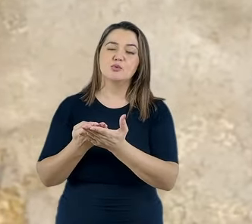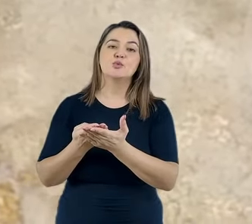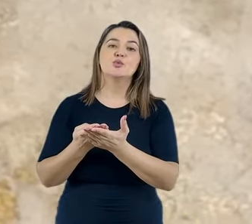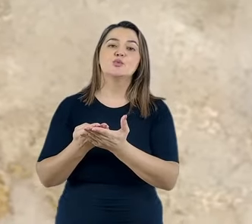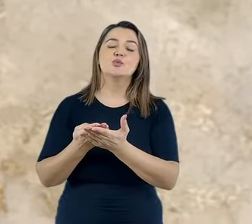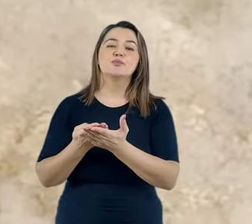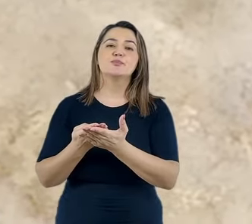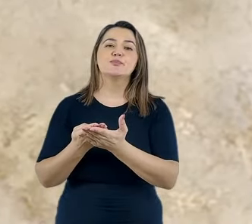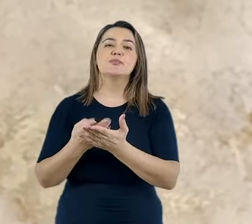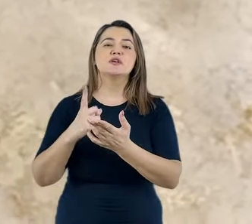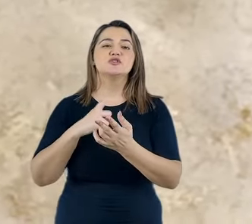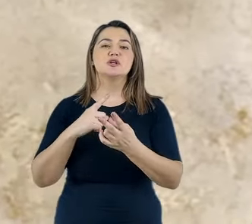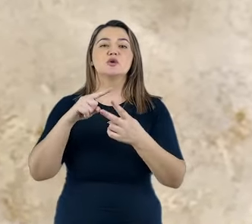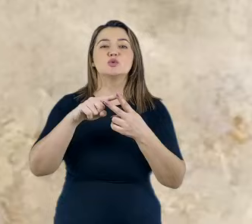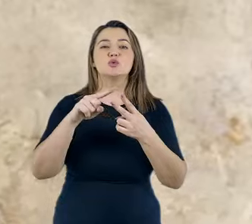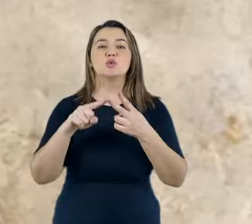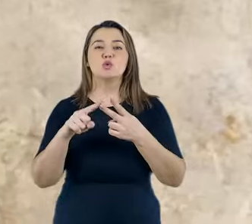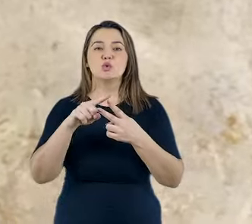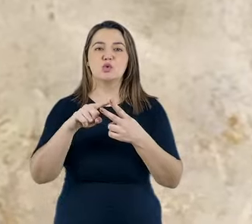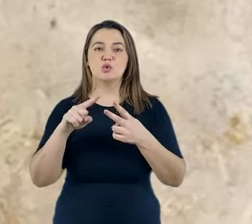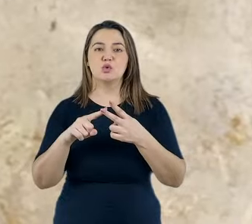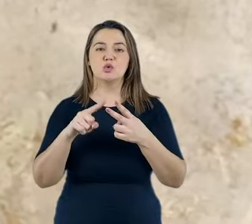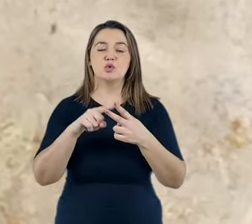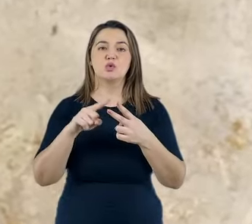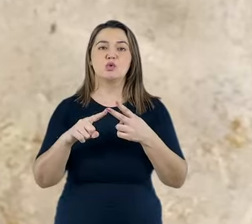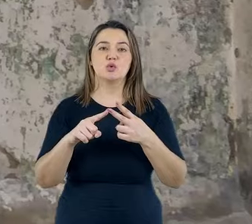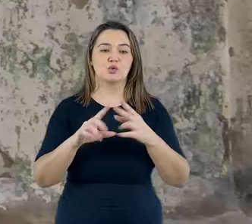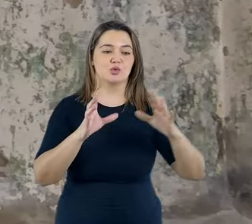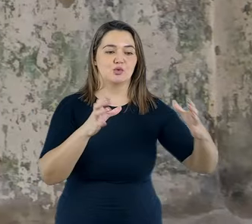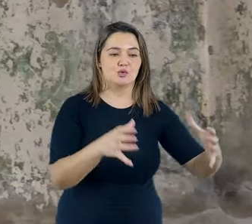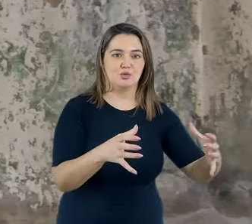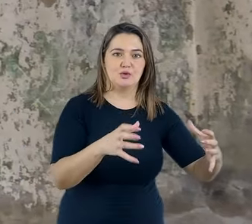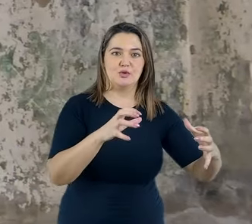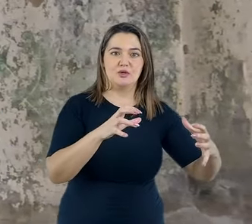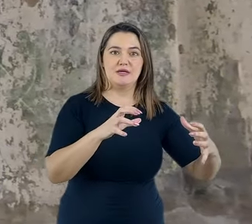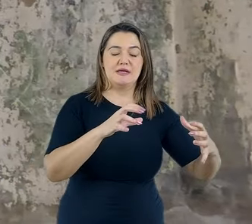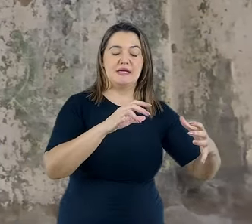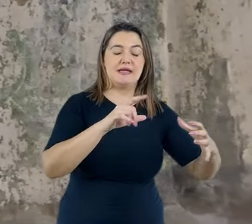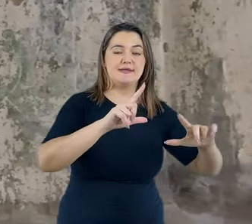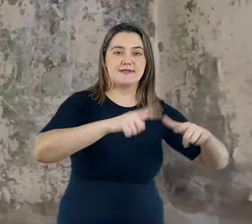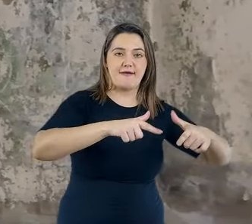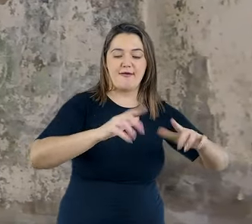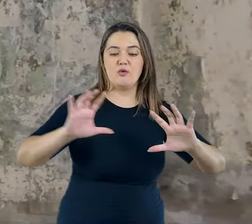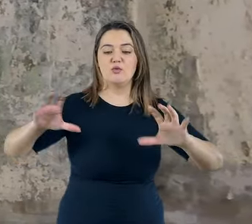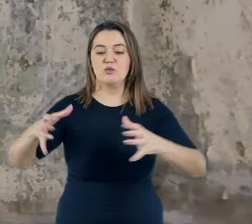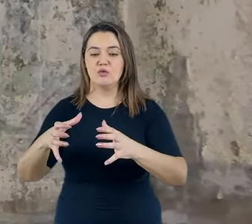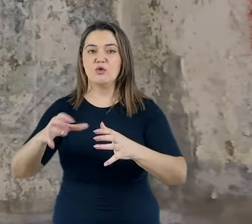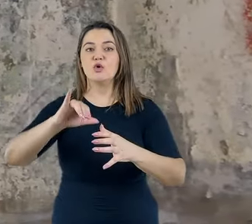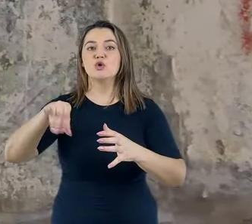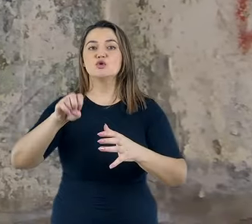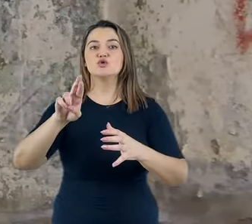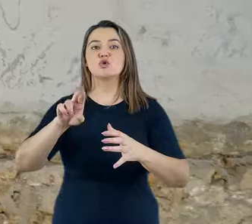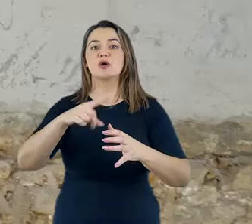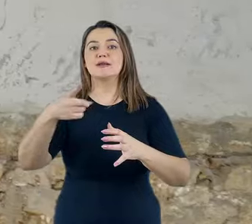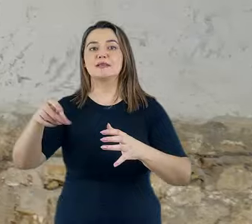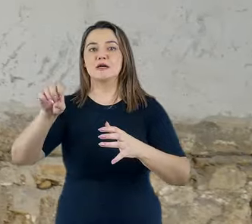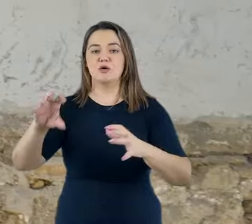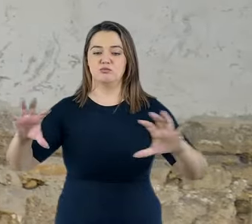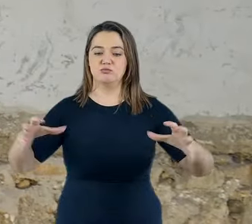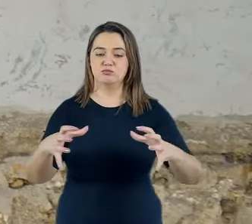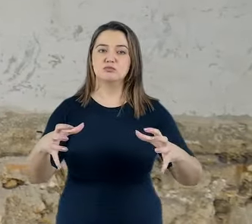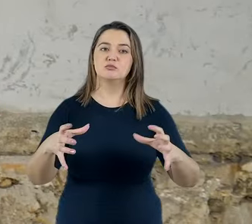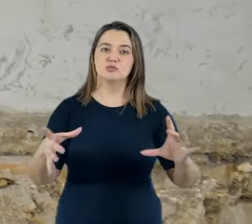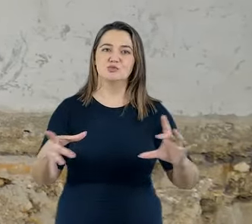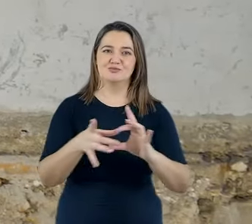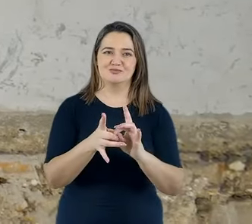bandeira dele, nas duas partes, nas duas faixas do Jordão, tanto o lado israelense como o lado jordaniano. Os motivos